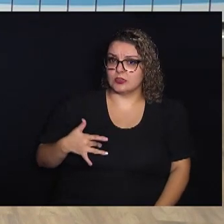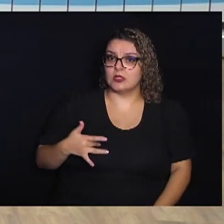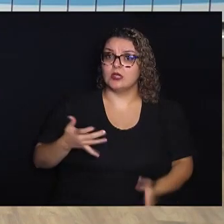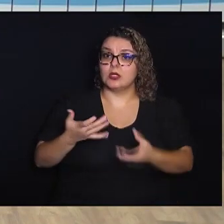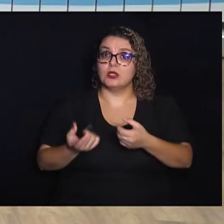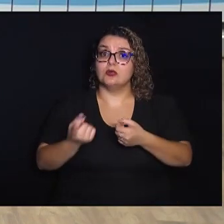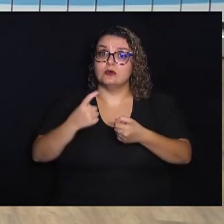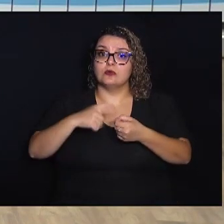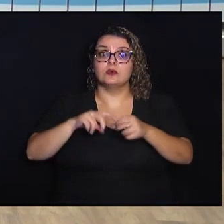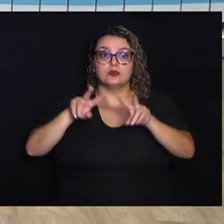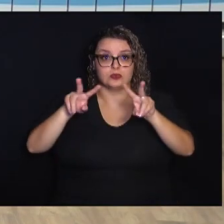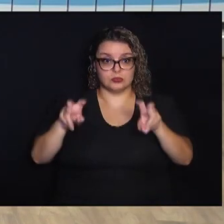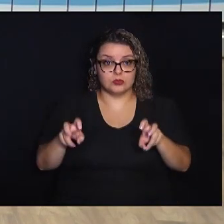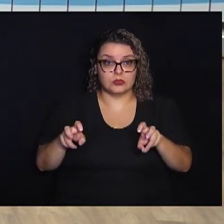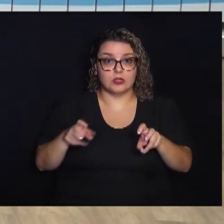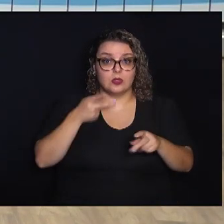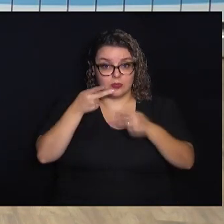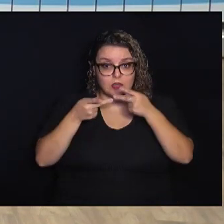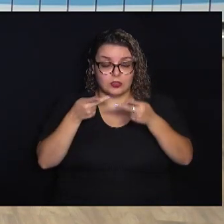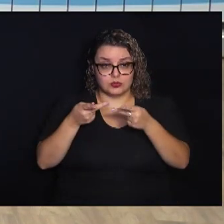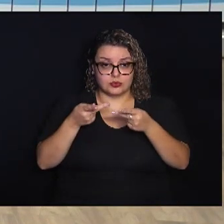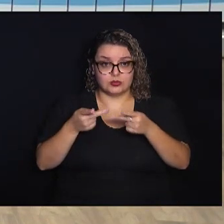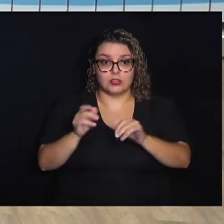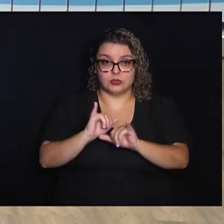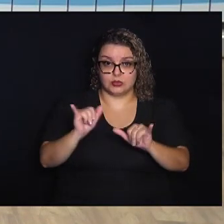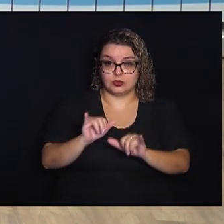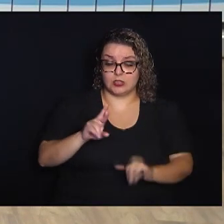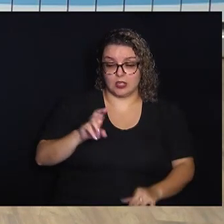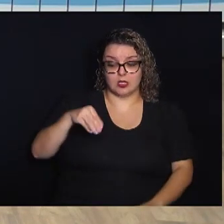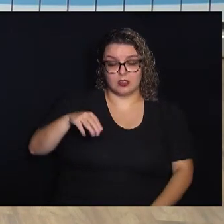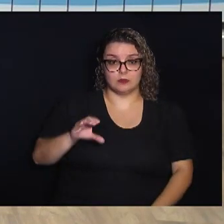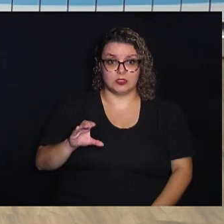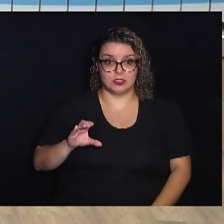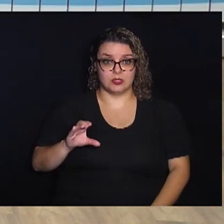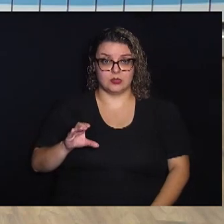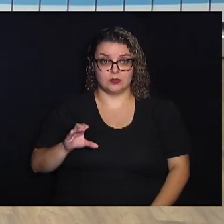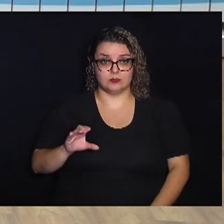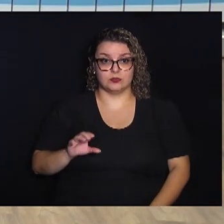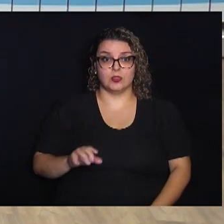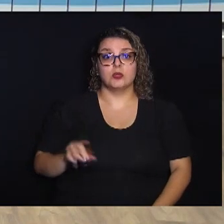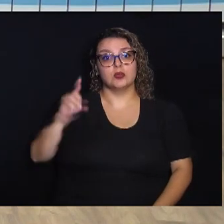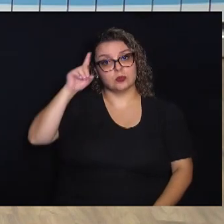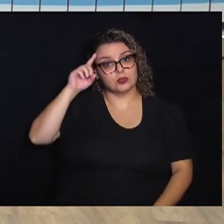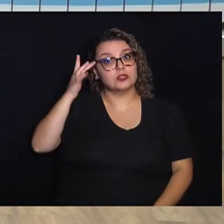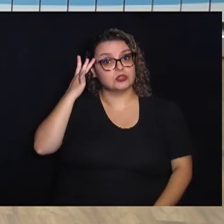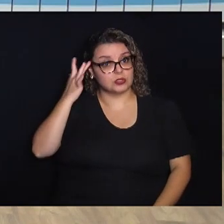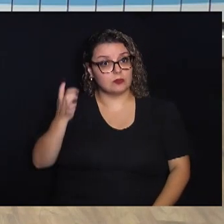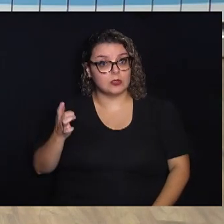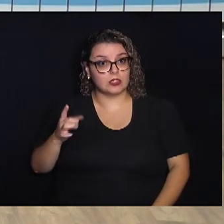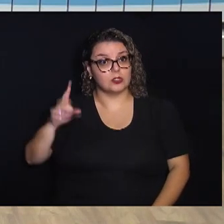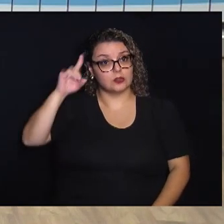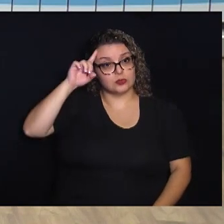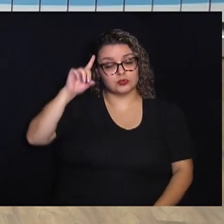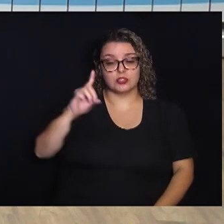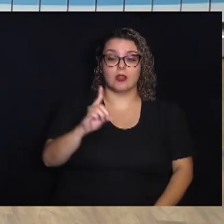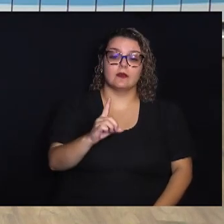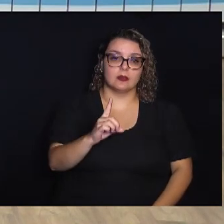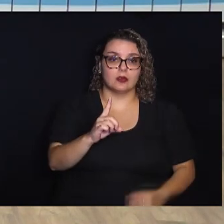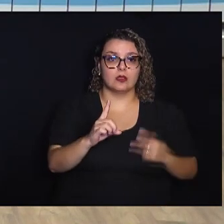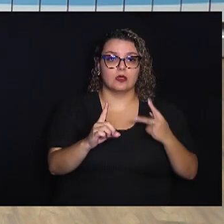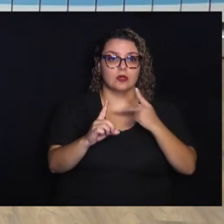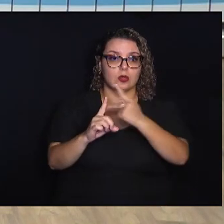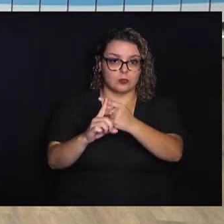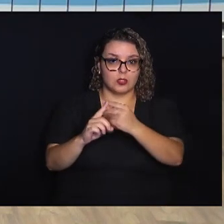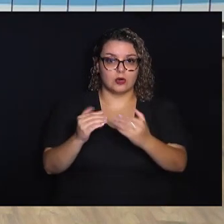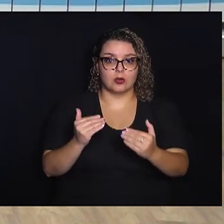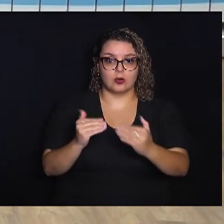no assunto que eu abordei aqui nas notícias da Metrópole de Campinas sobre o dia de amanhã, que é aquele dia D de vacinação contra a